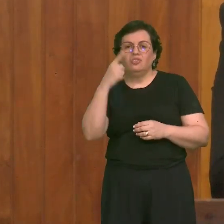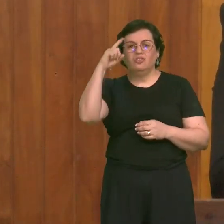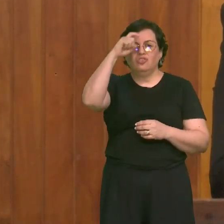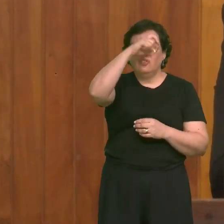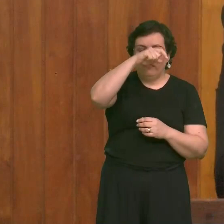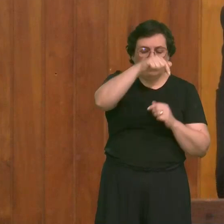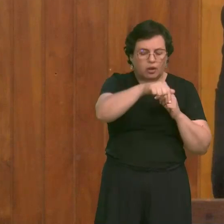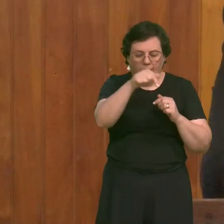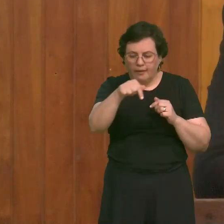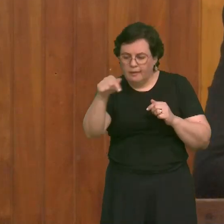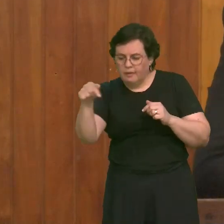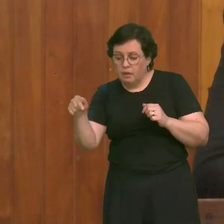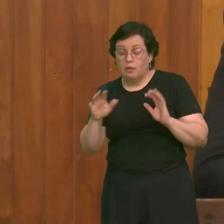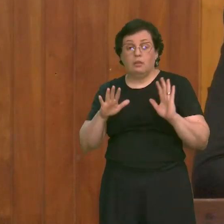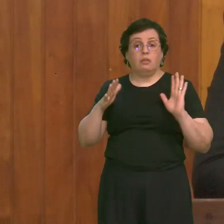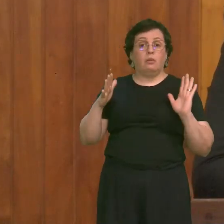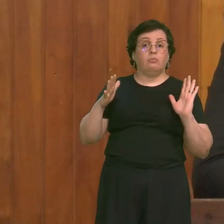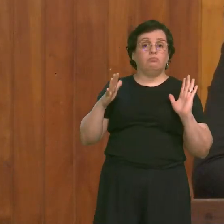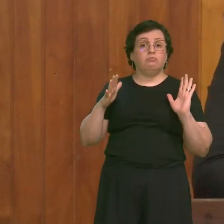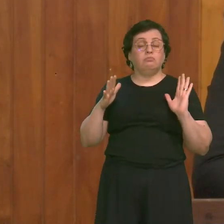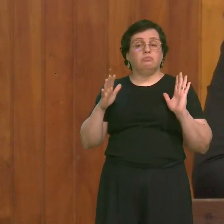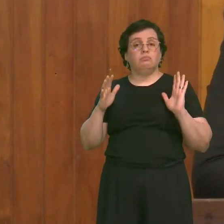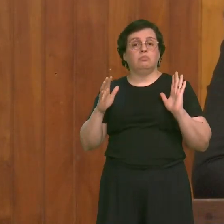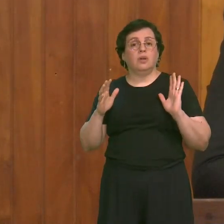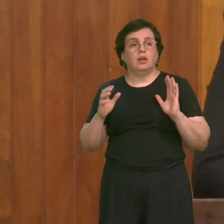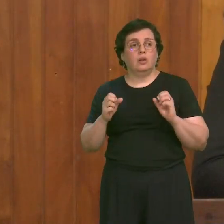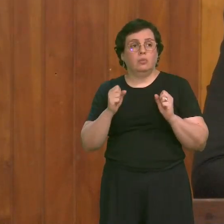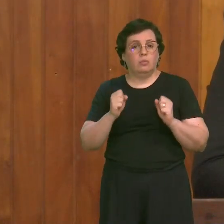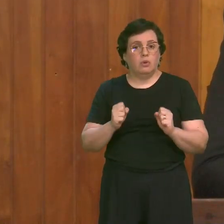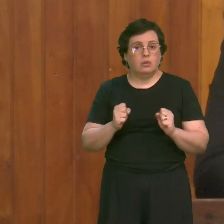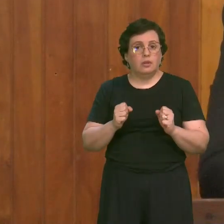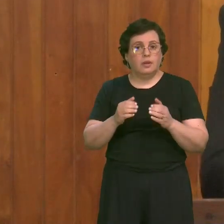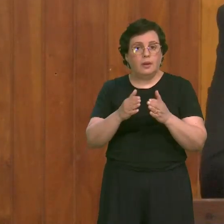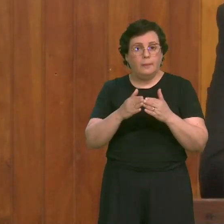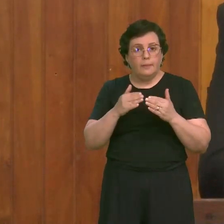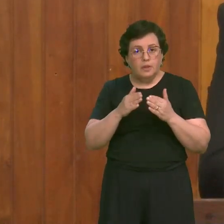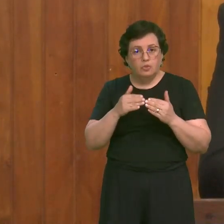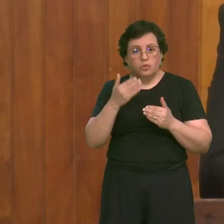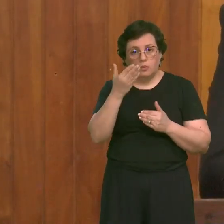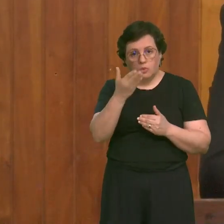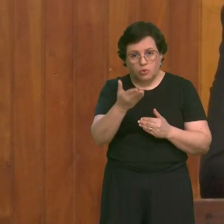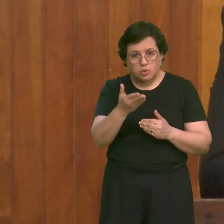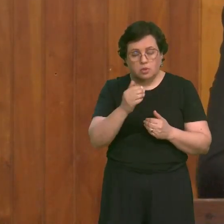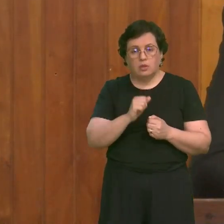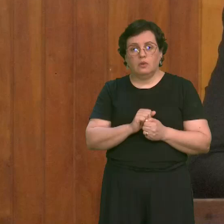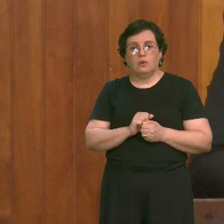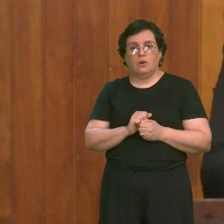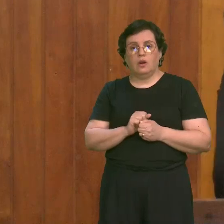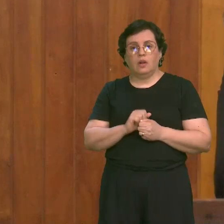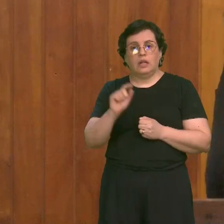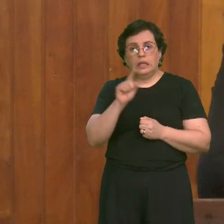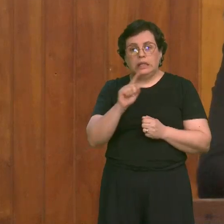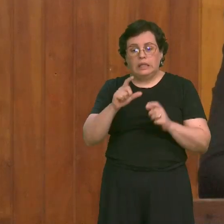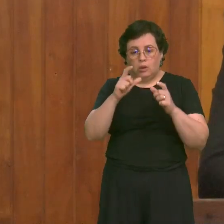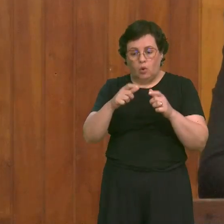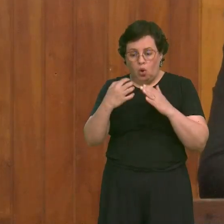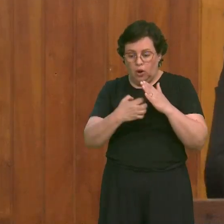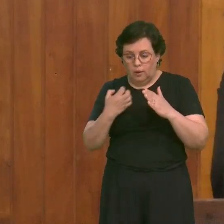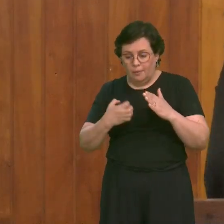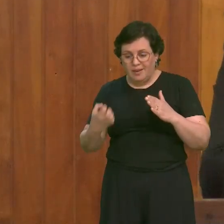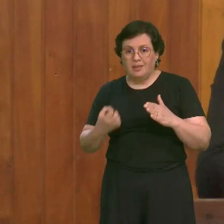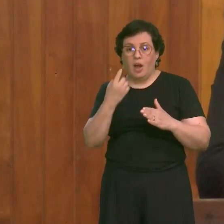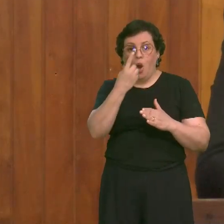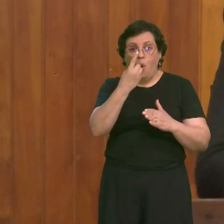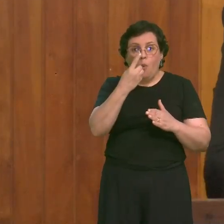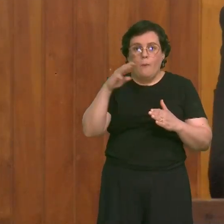acolá então poderia solicitar para o senhor para senhora que não coloque uma emenda de